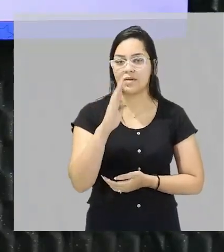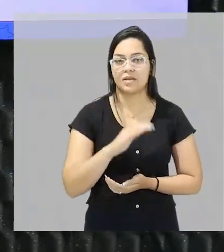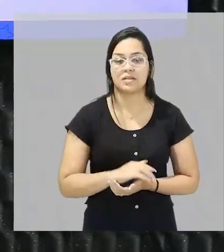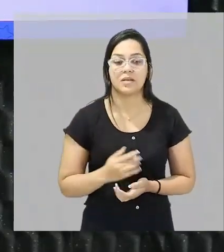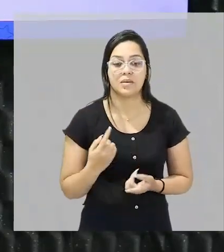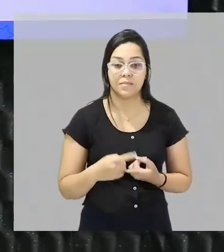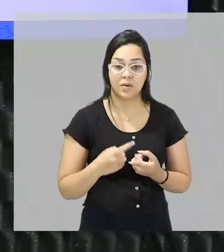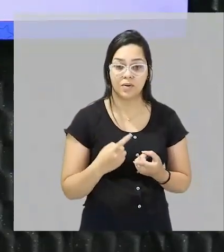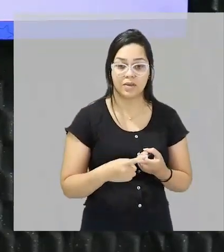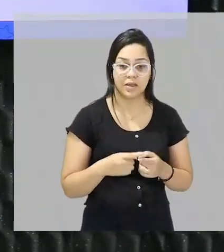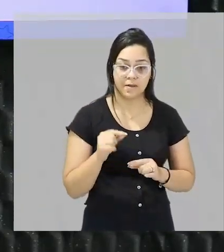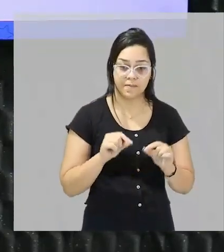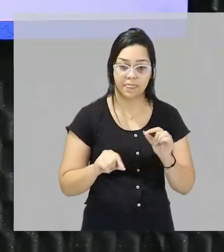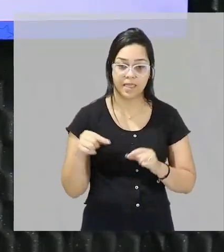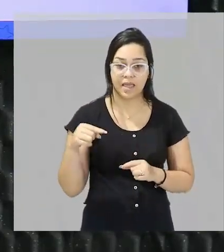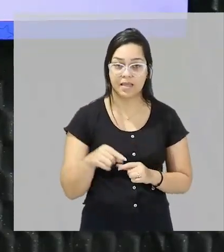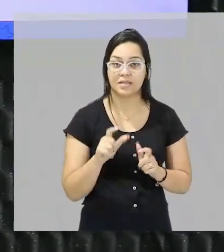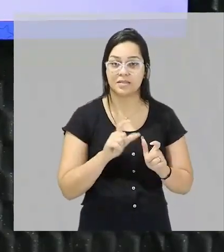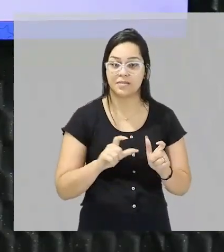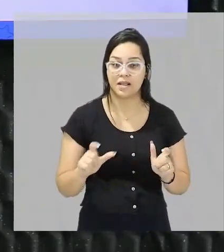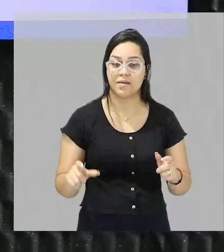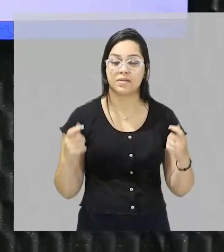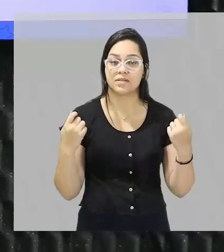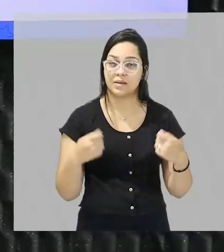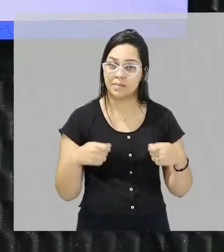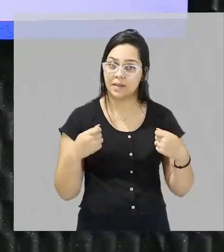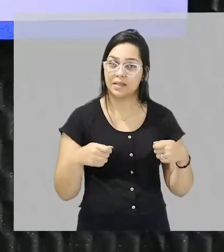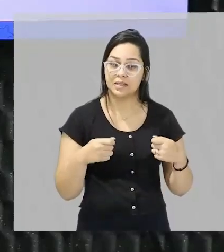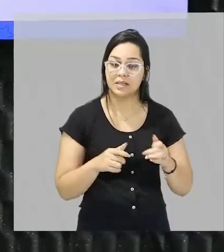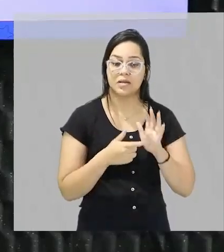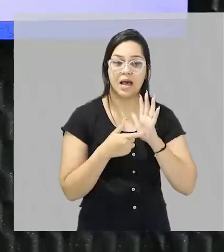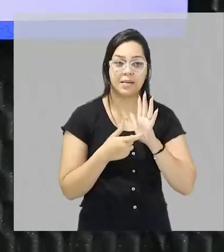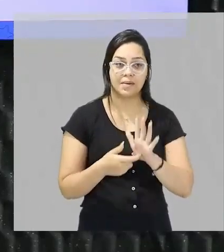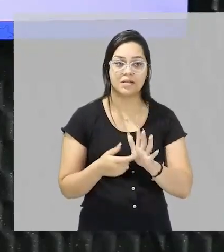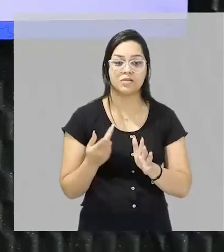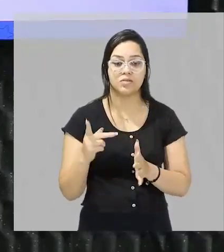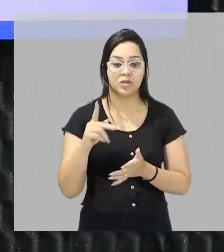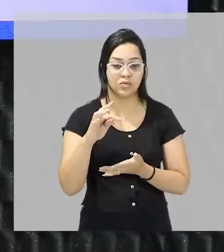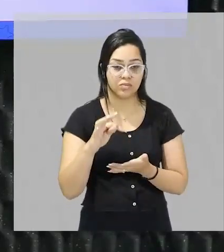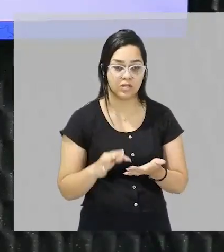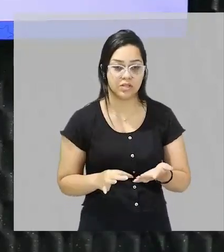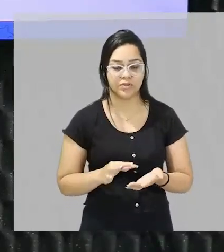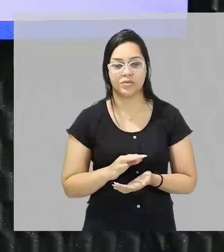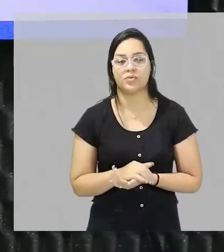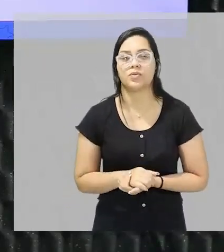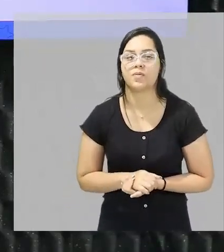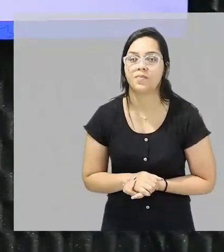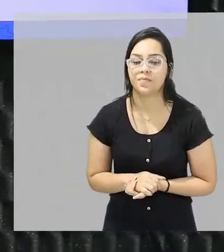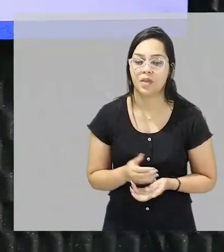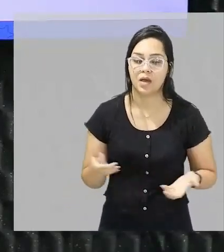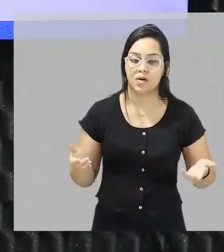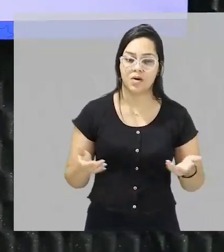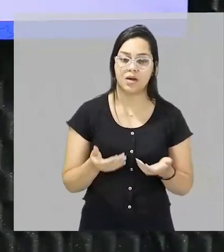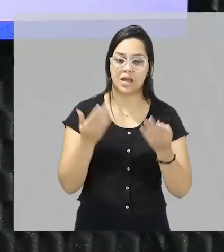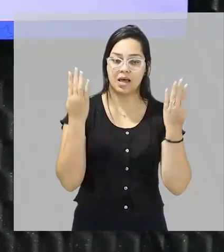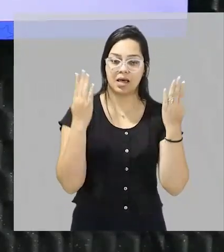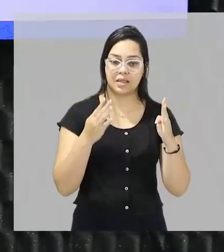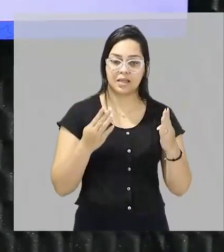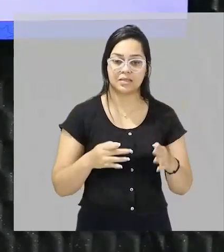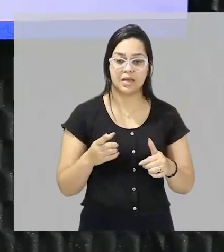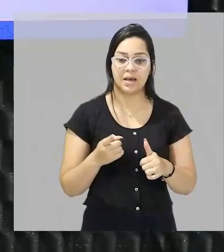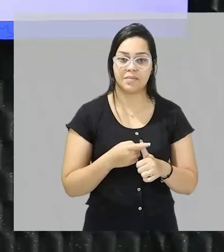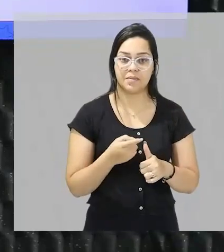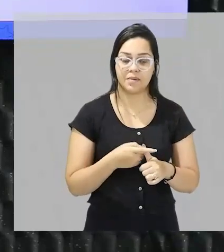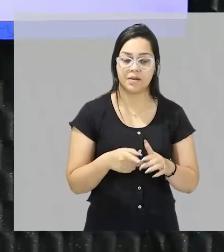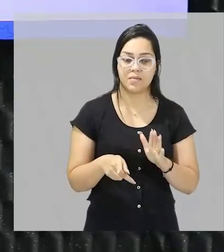porque certamente essas palavras elas precisam aparecer no seu texto. Então vamos analisar aqui a primeira